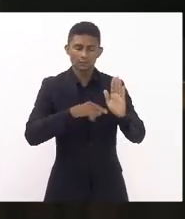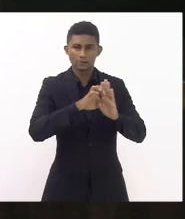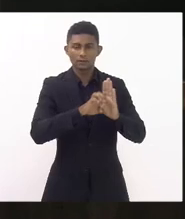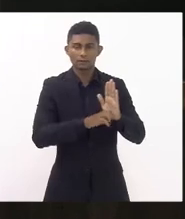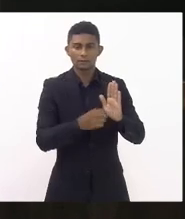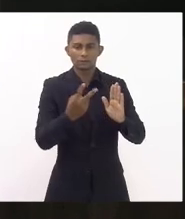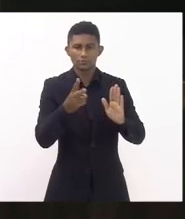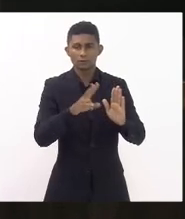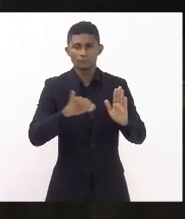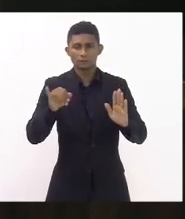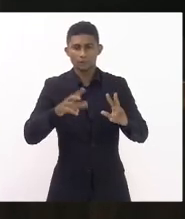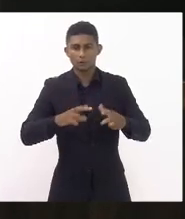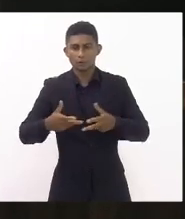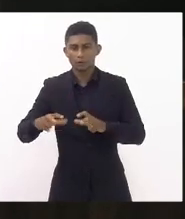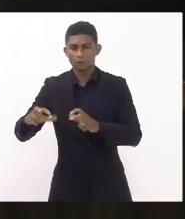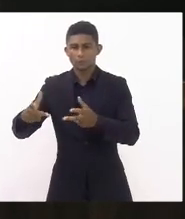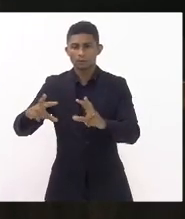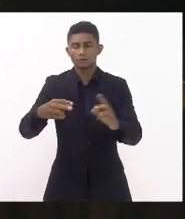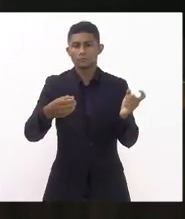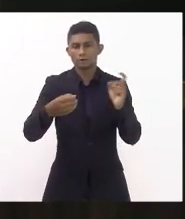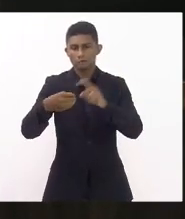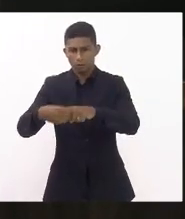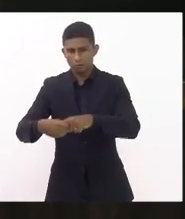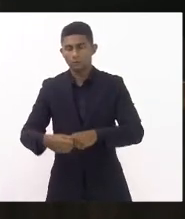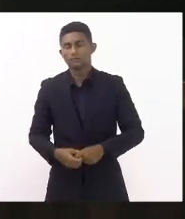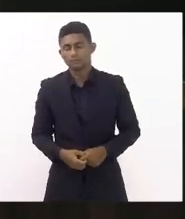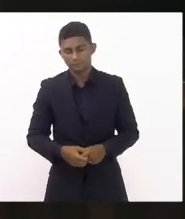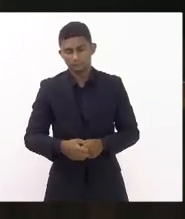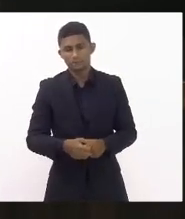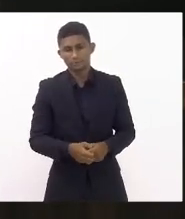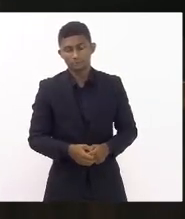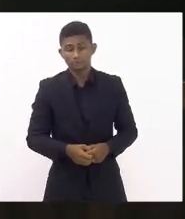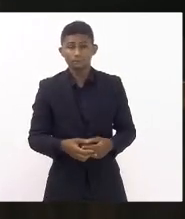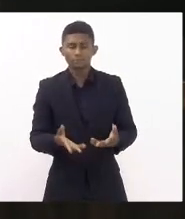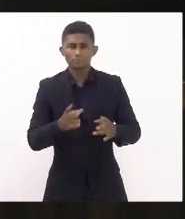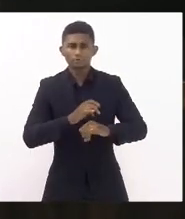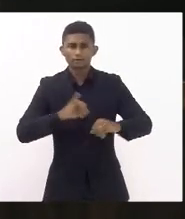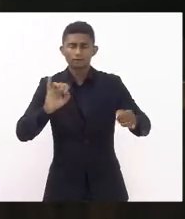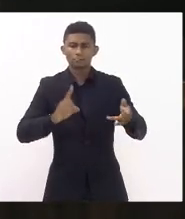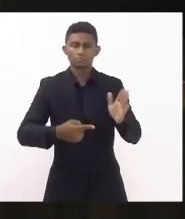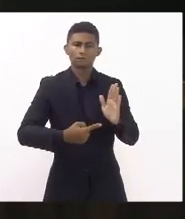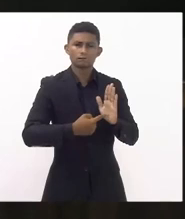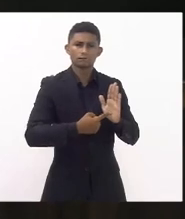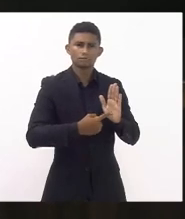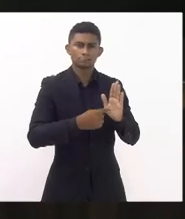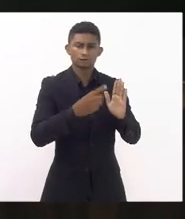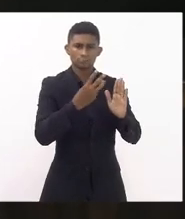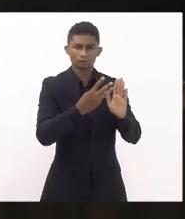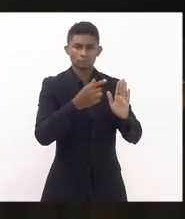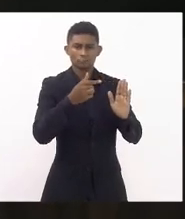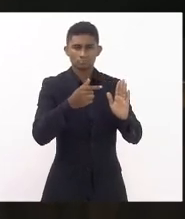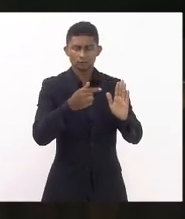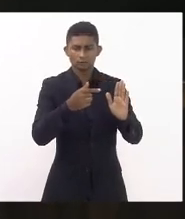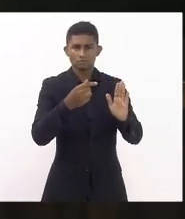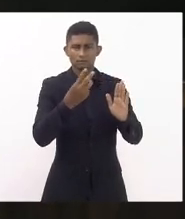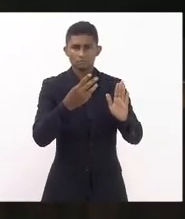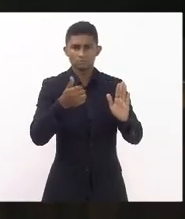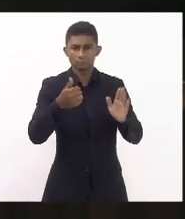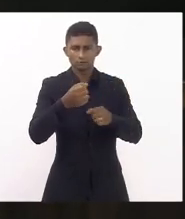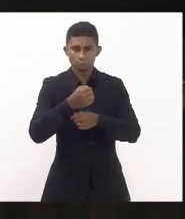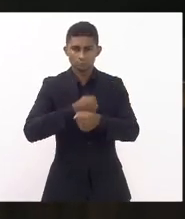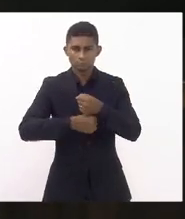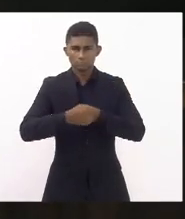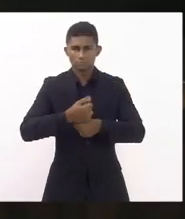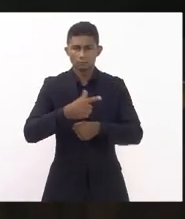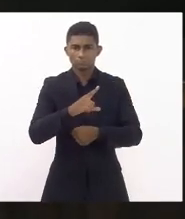e retorna às comissões. Anuncio. Projeto de lei número 3731 de 2021, de